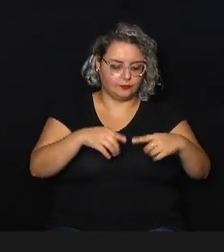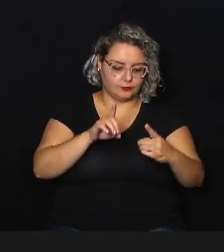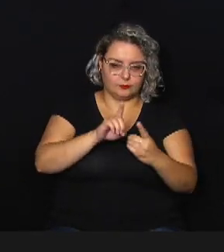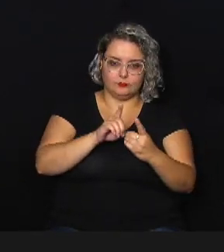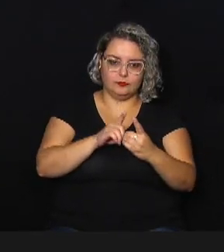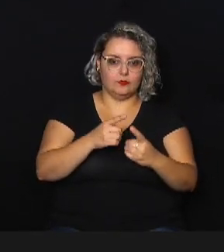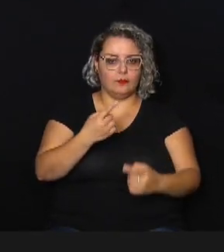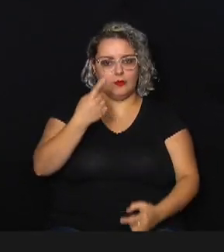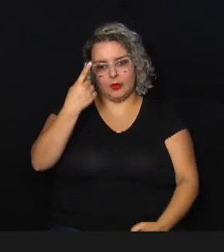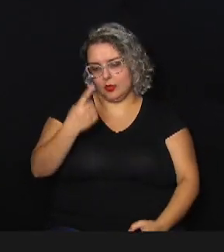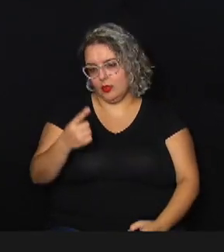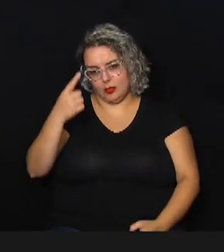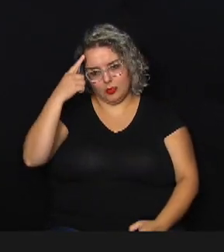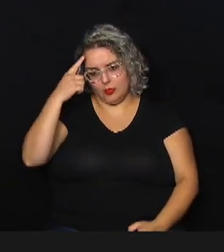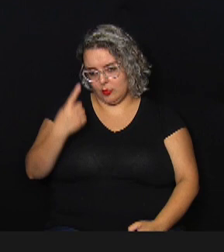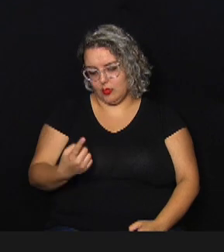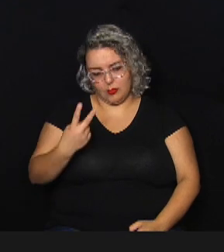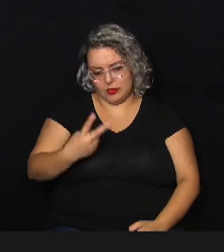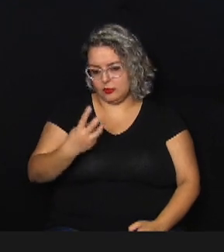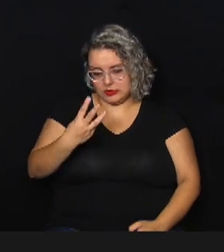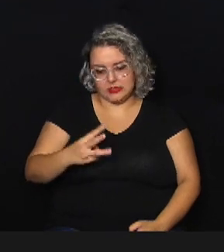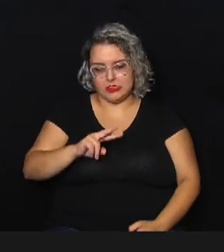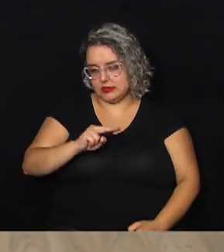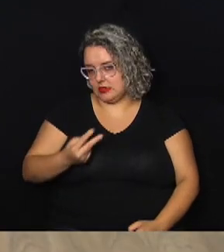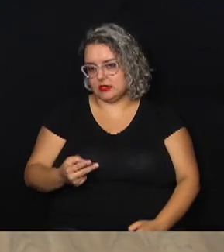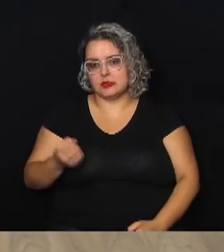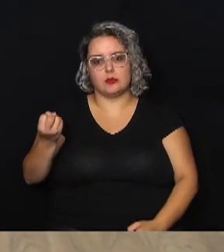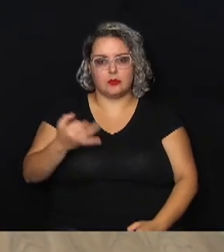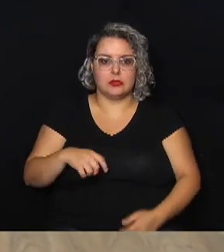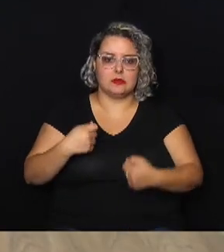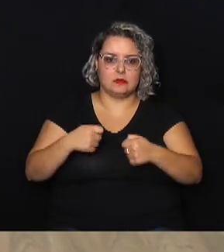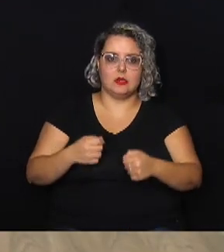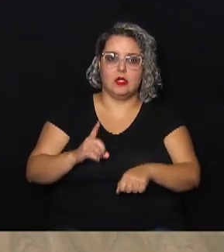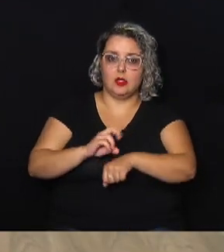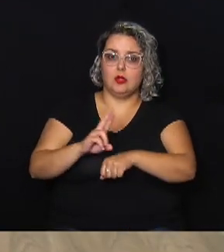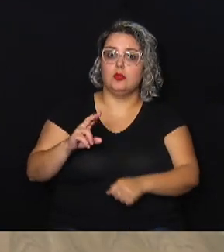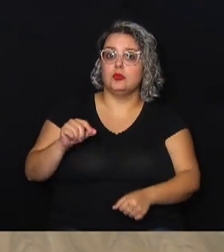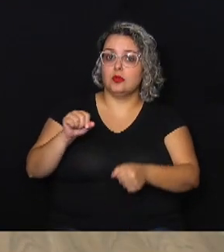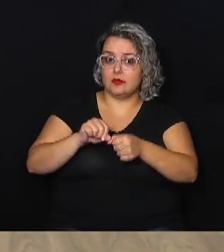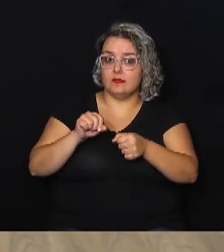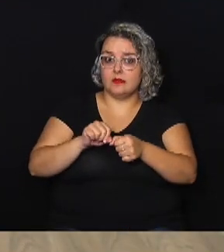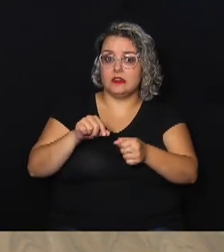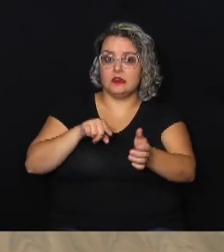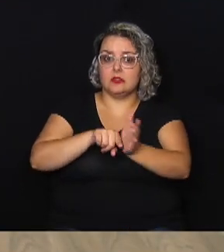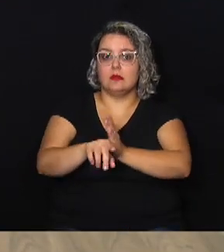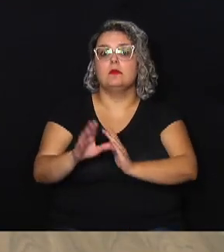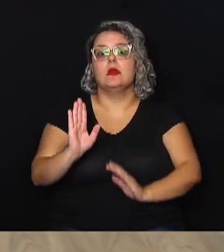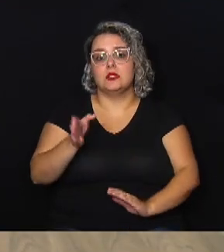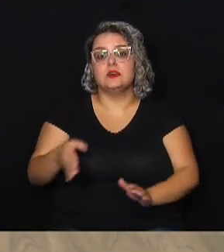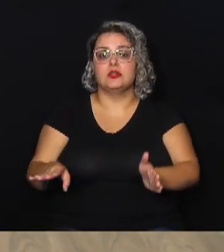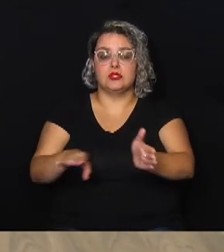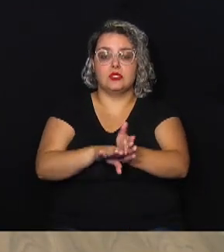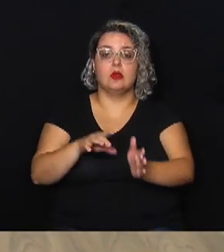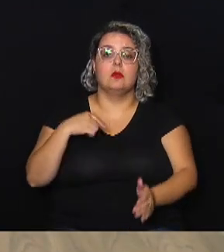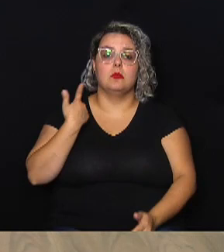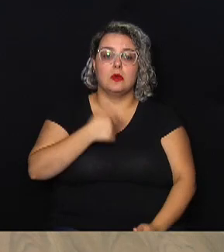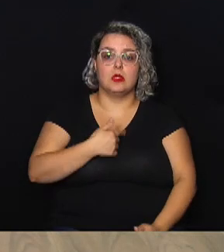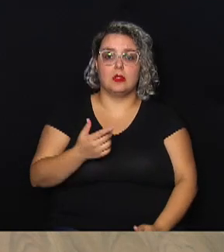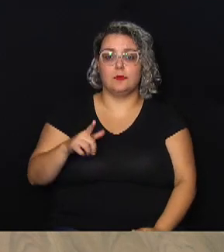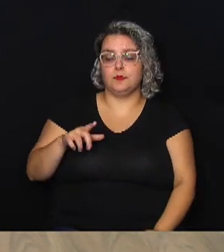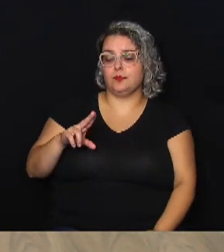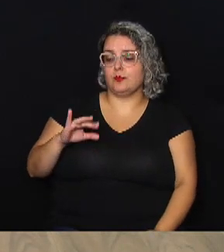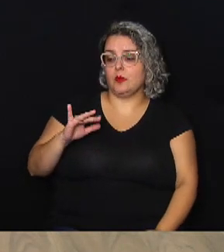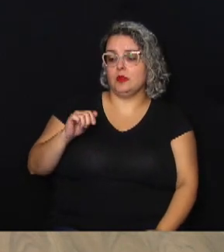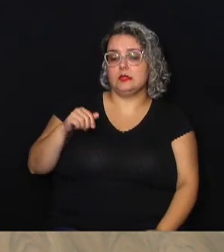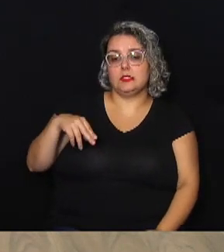2, 3, quantas vezes precisar. Doutor, eu até ia fazer essa pergunta, mas ela já chegou aqui para a gente, olha, do Luciano, do